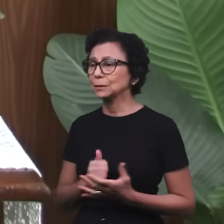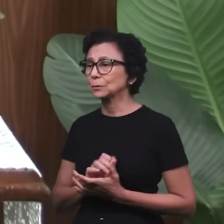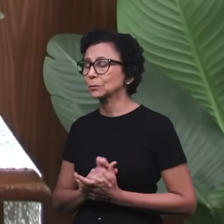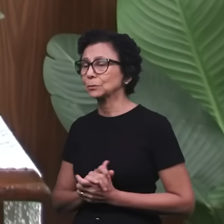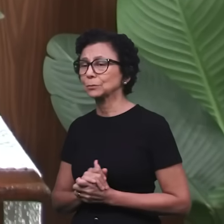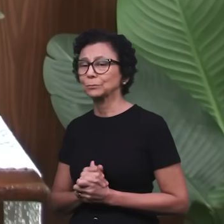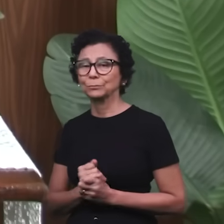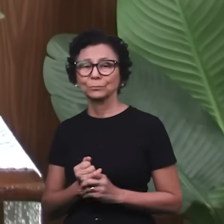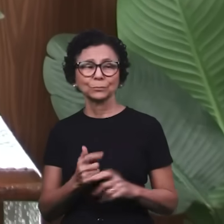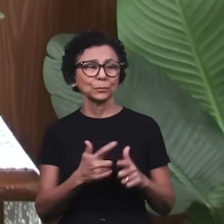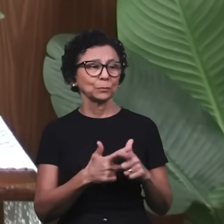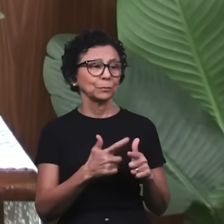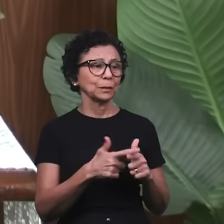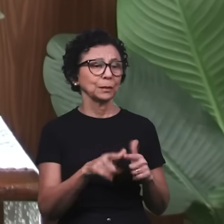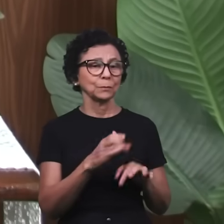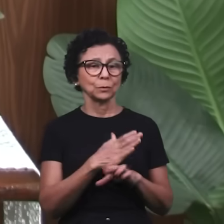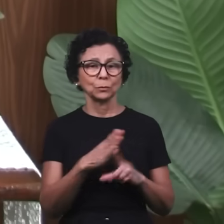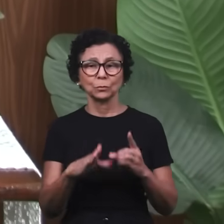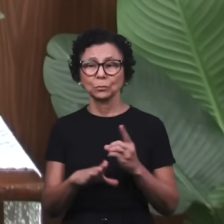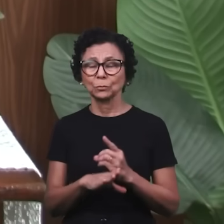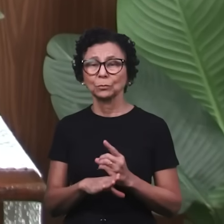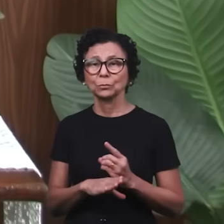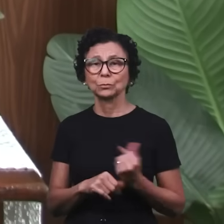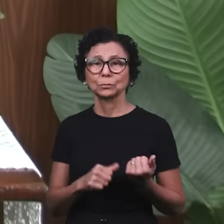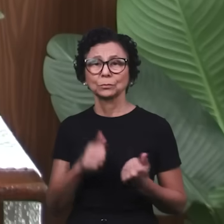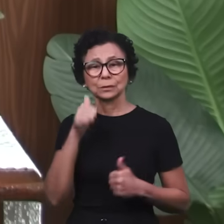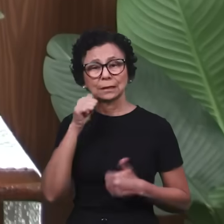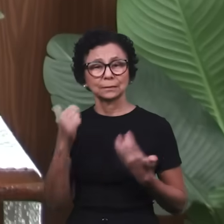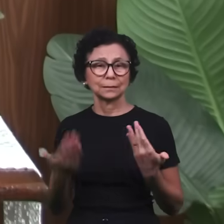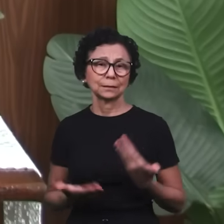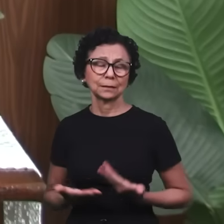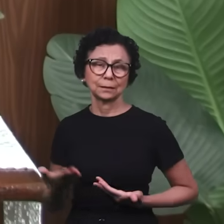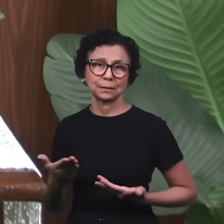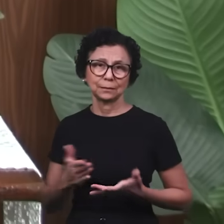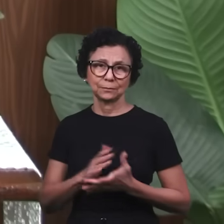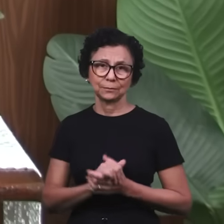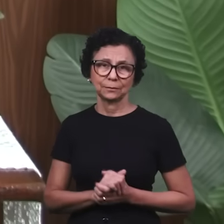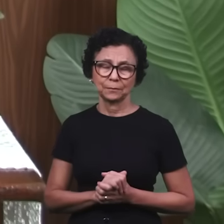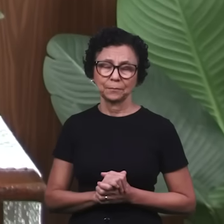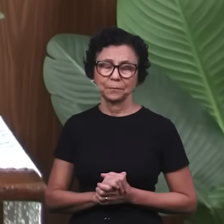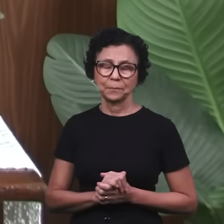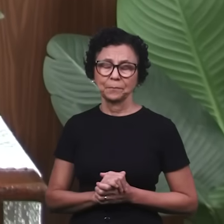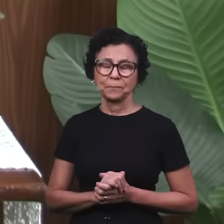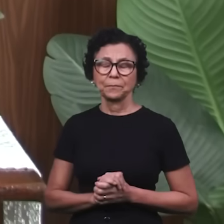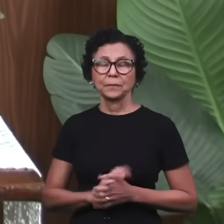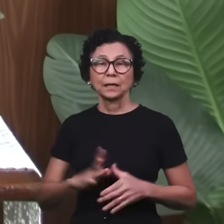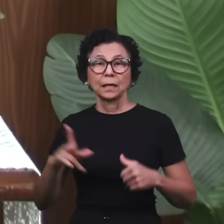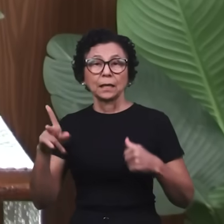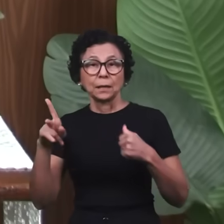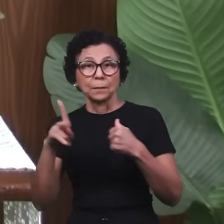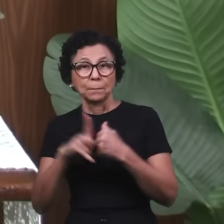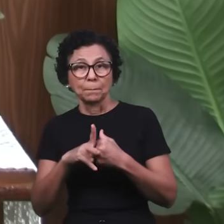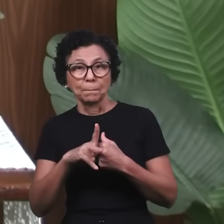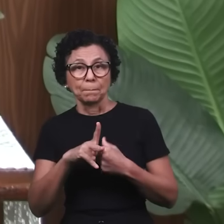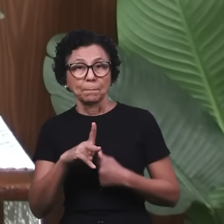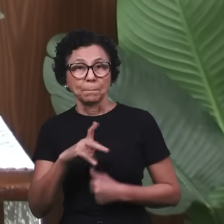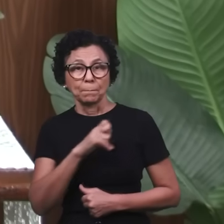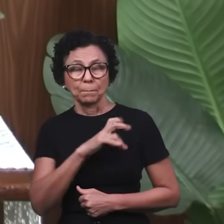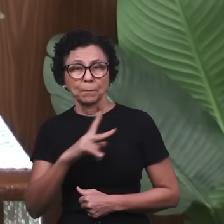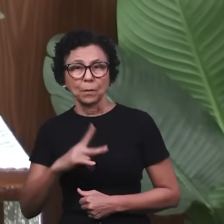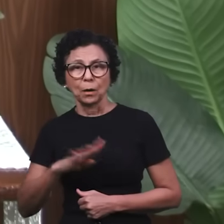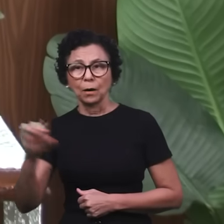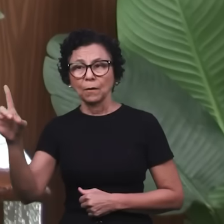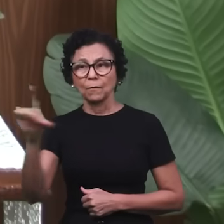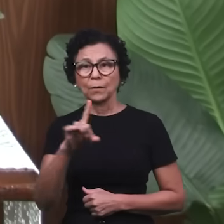de senhoras. E Pedro não se demorou a vir. E hoje, quando você identificar sinais na sua vida, seja